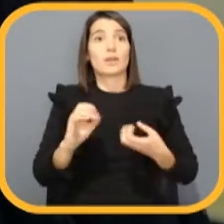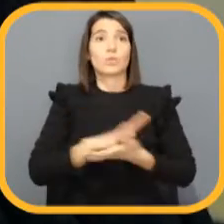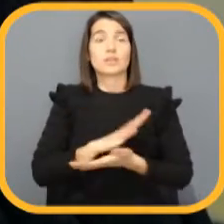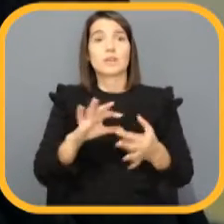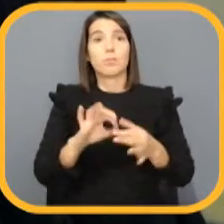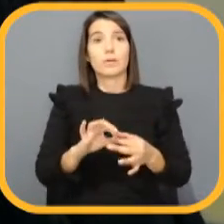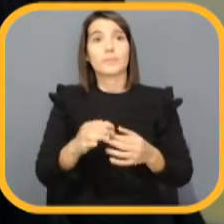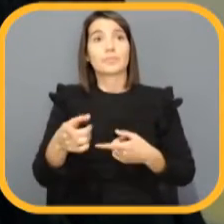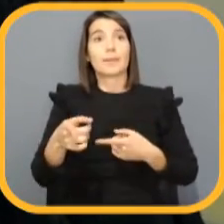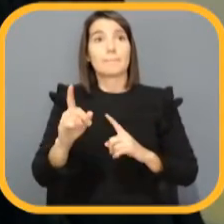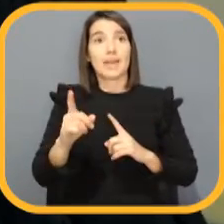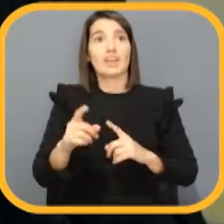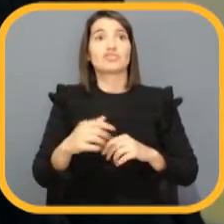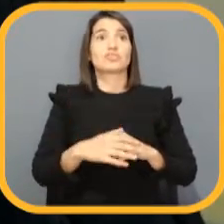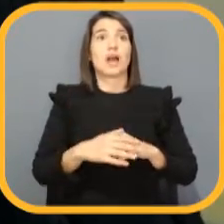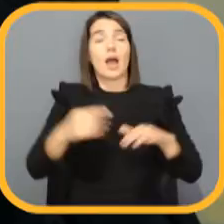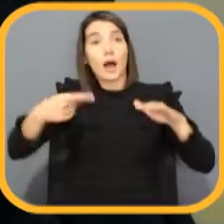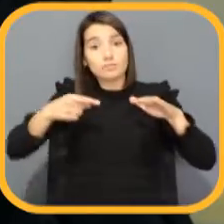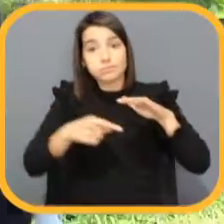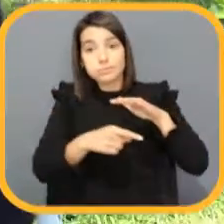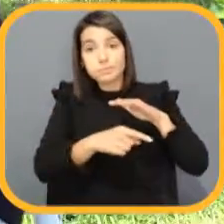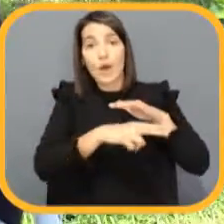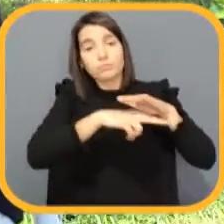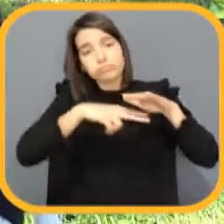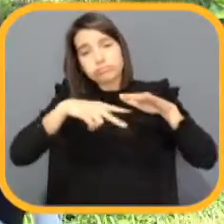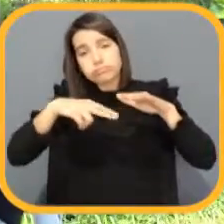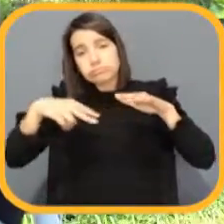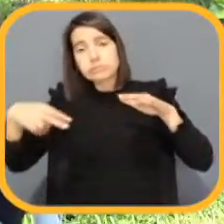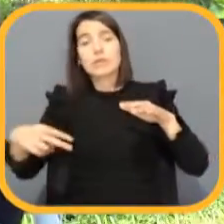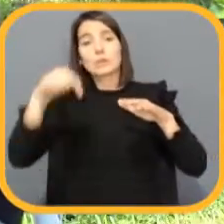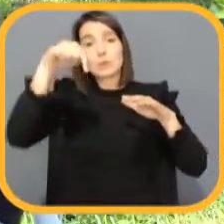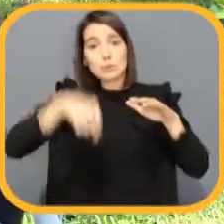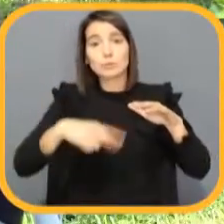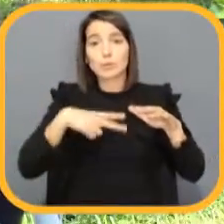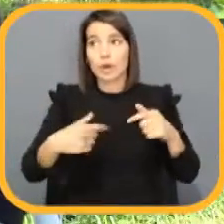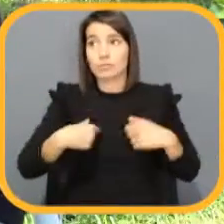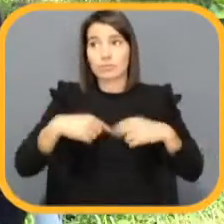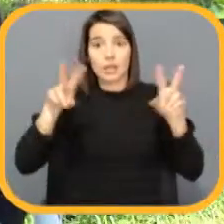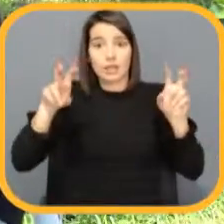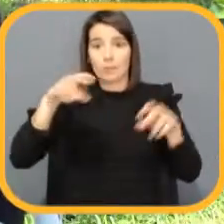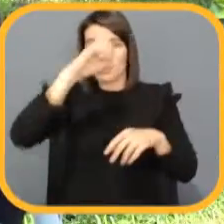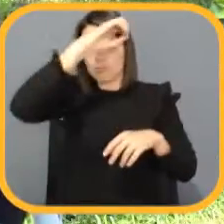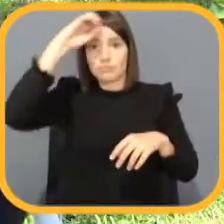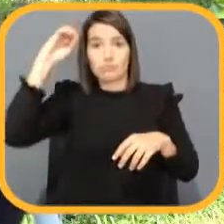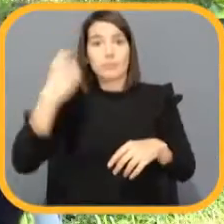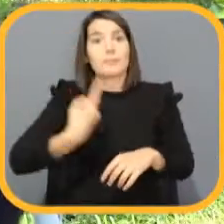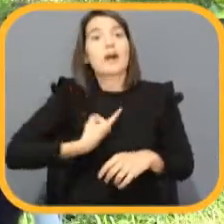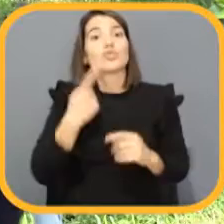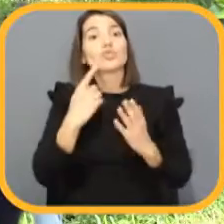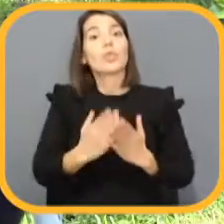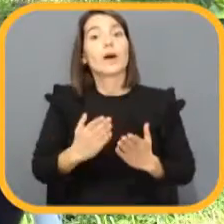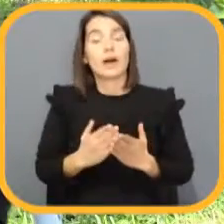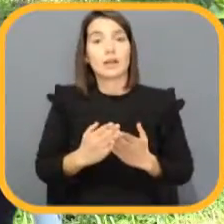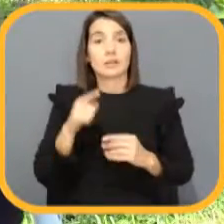a pesca subaquática no sul do país, eu não faço ideia sobre esse tema, eu tenho que estudá-lo. Se eu tiver que ter essa